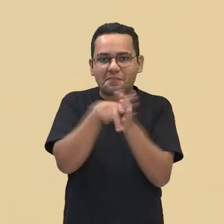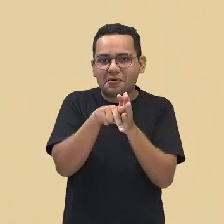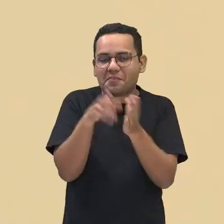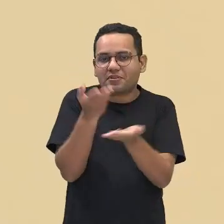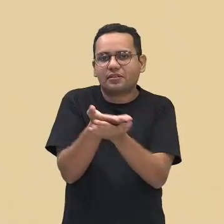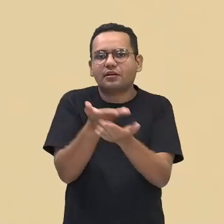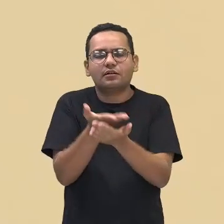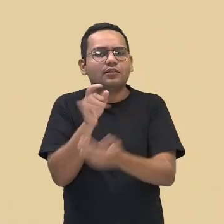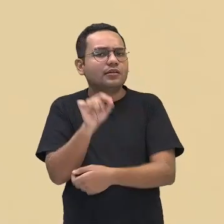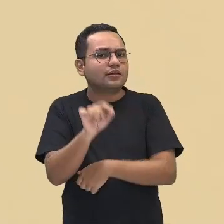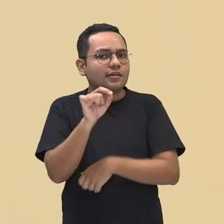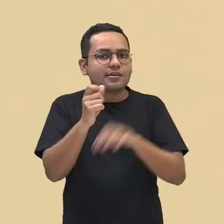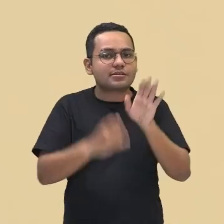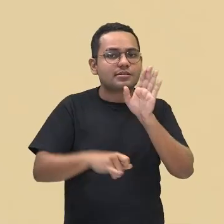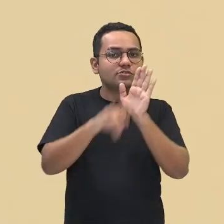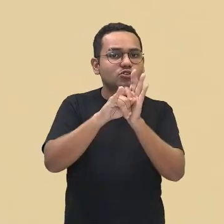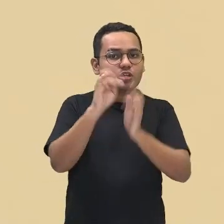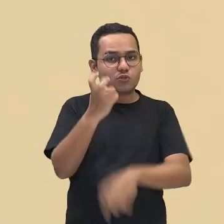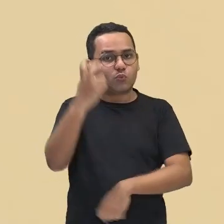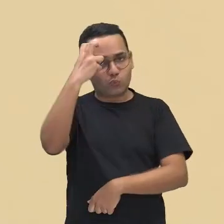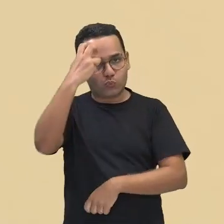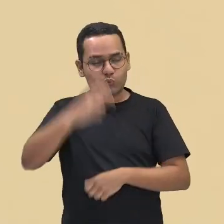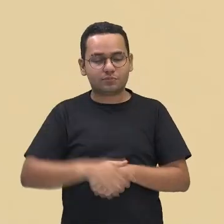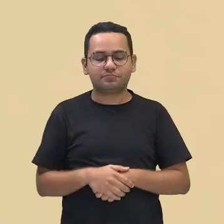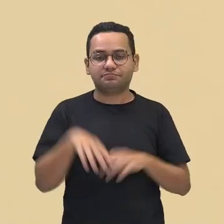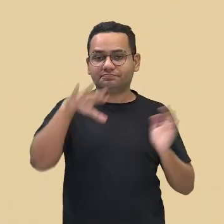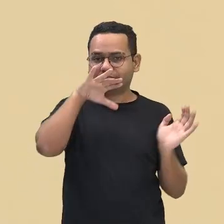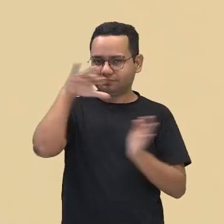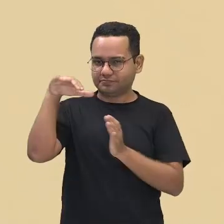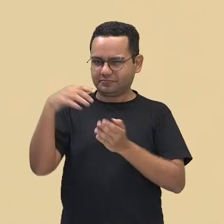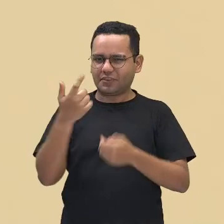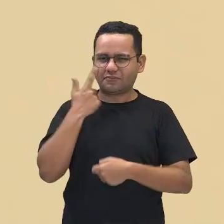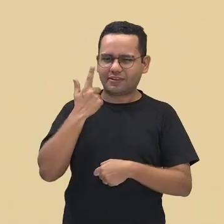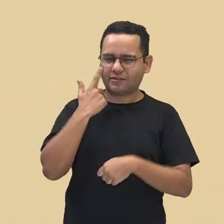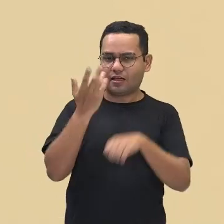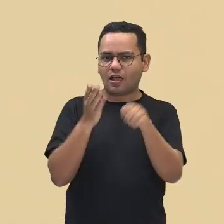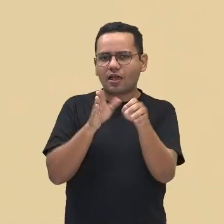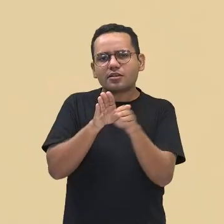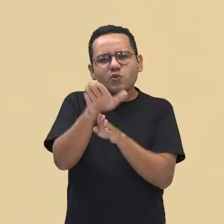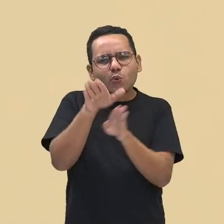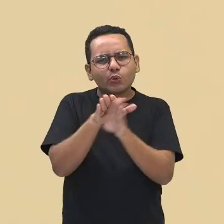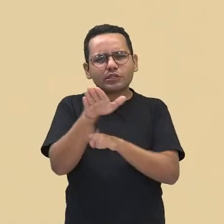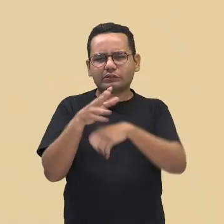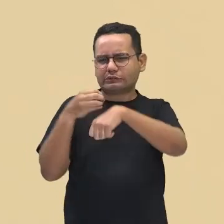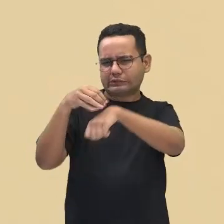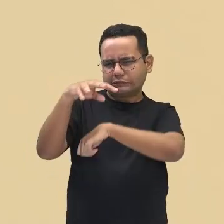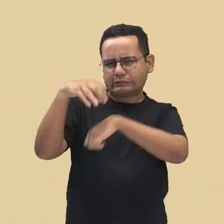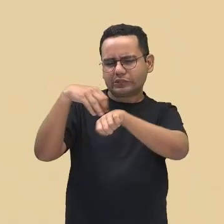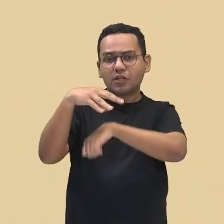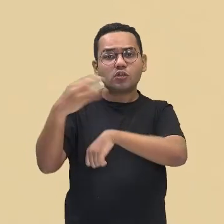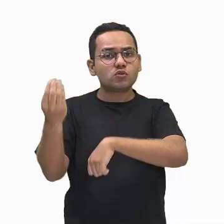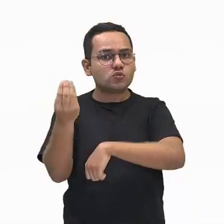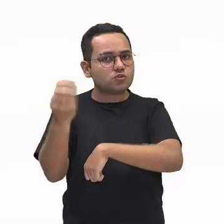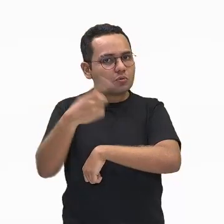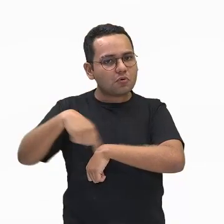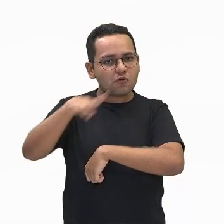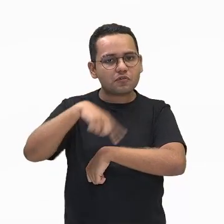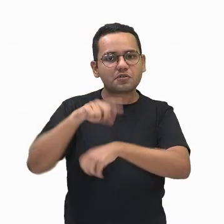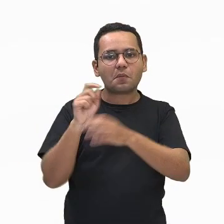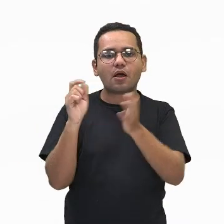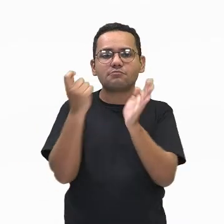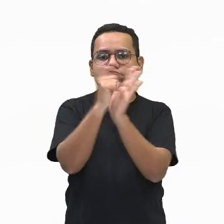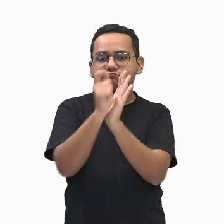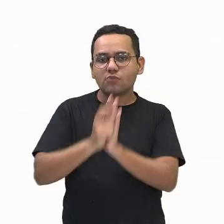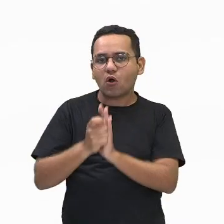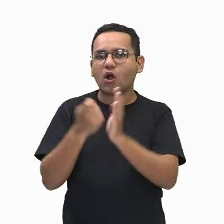cultura. E já que a gente está falando sobre isso, vamos dar algumas orientações sobre como fazer o registro das atividades. E a